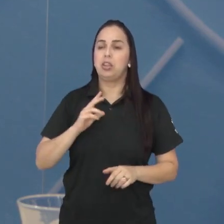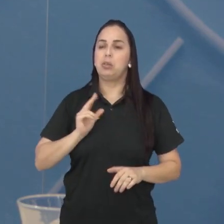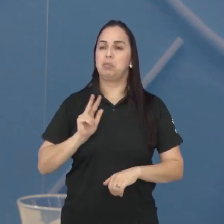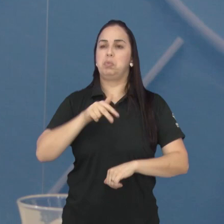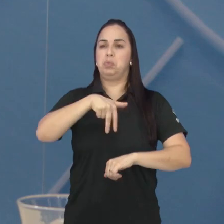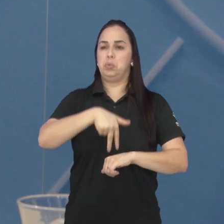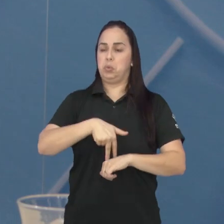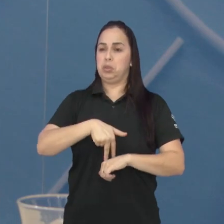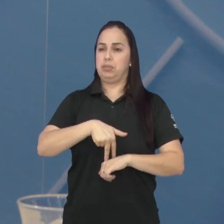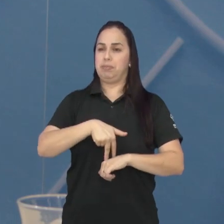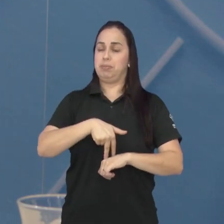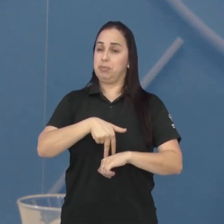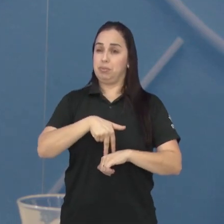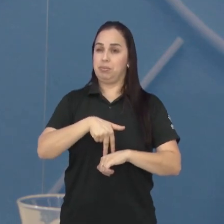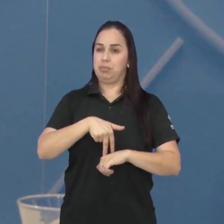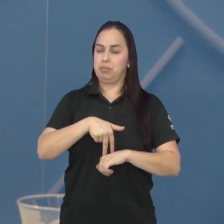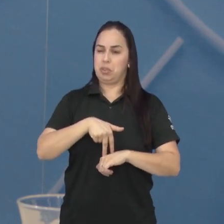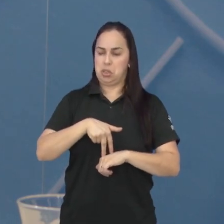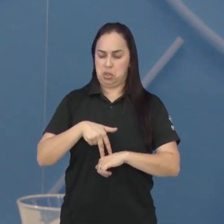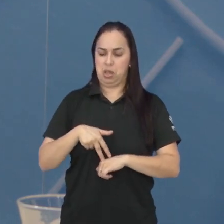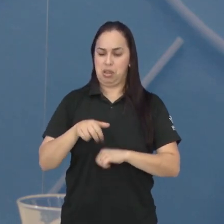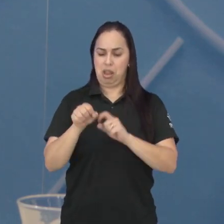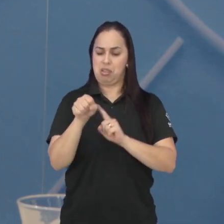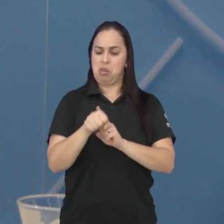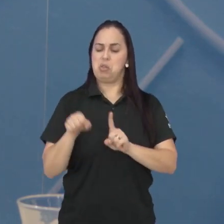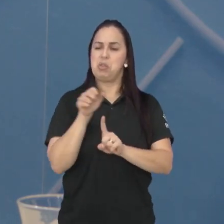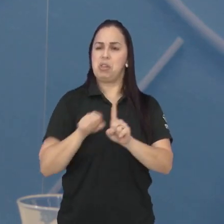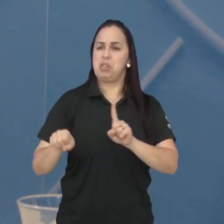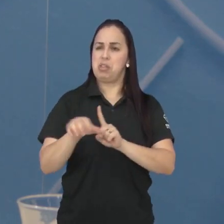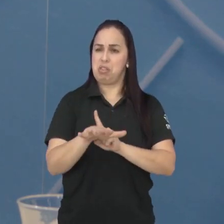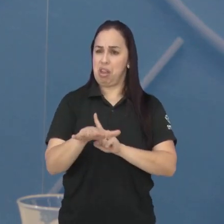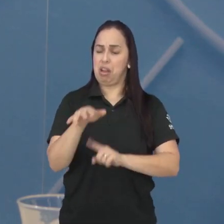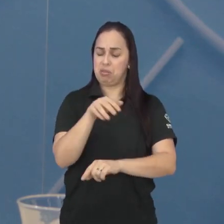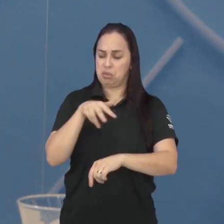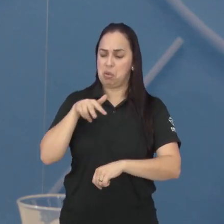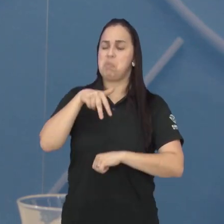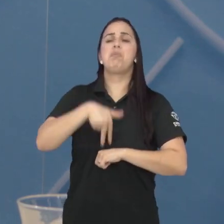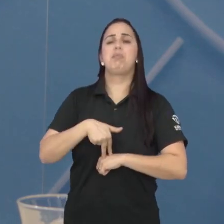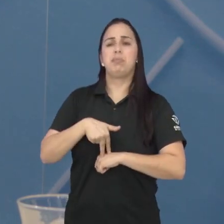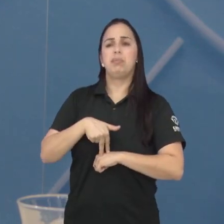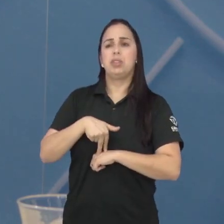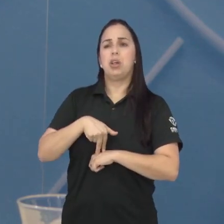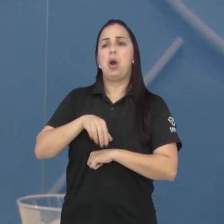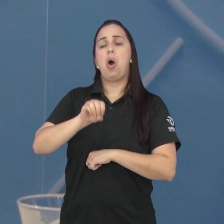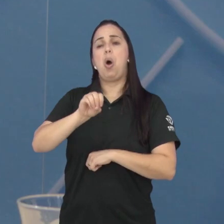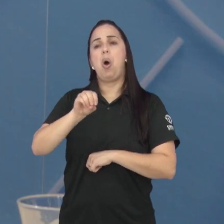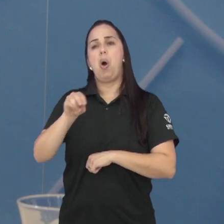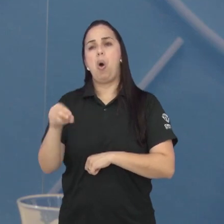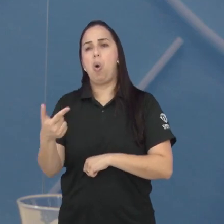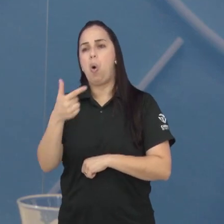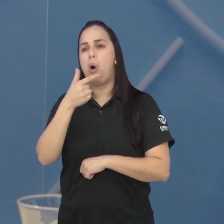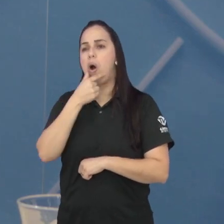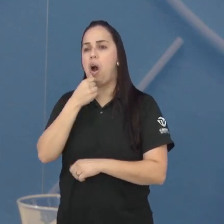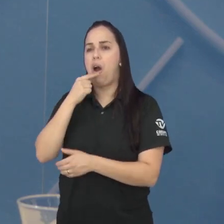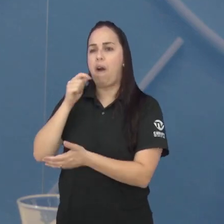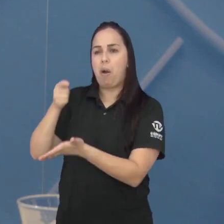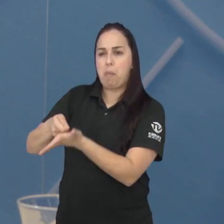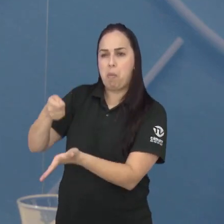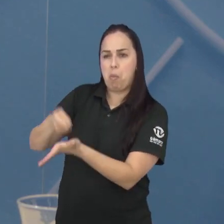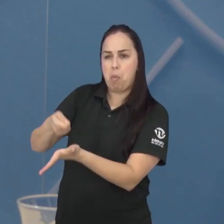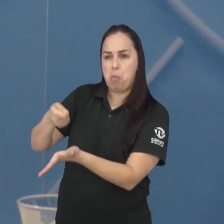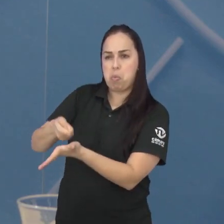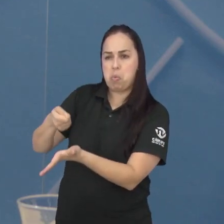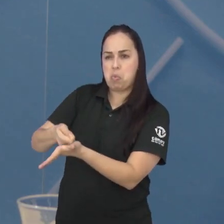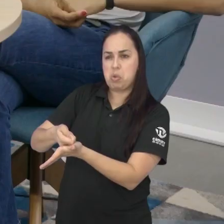enquanto categoria, né, na sociedade, ou a gente vai ser apagada pela força patriarcal, pela força do machismo,